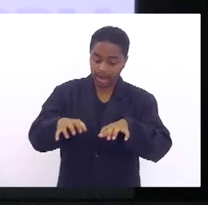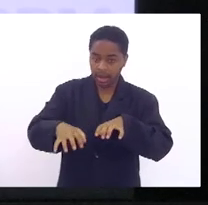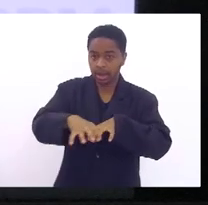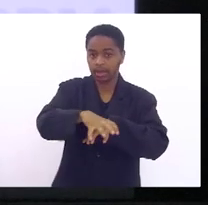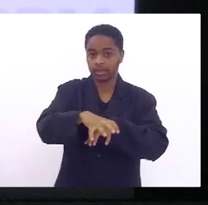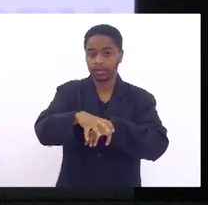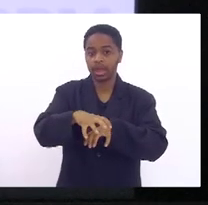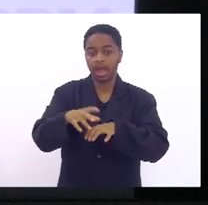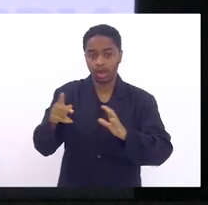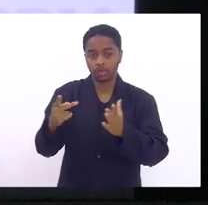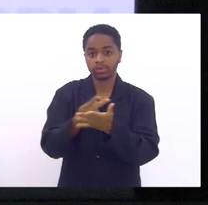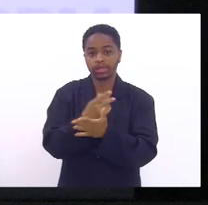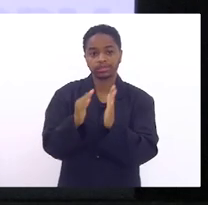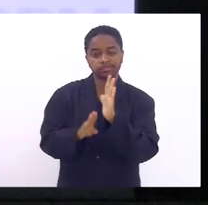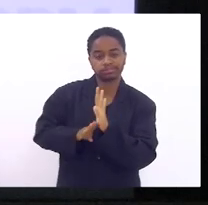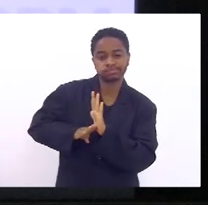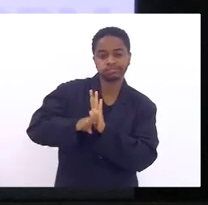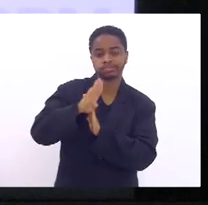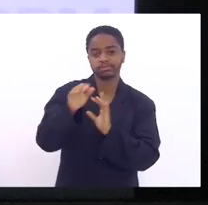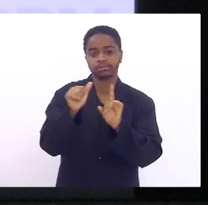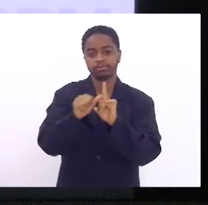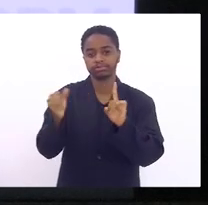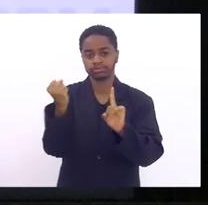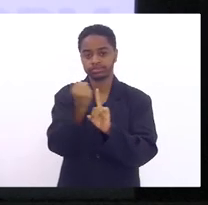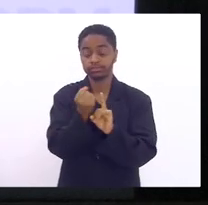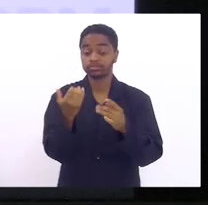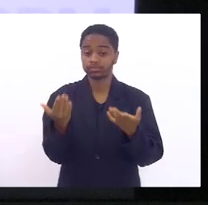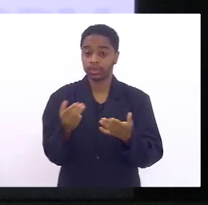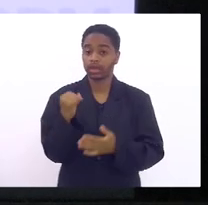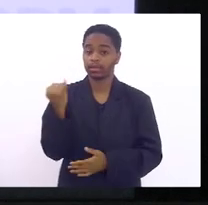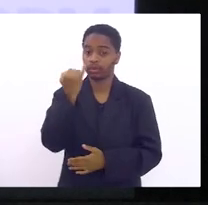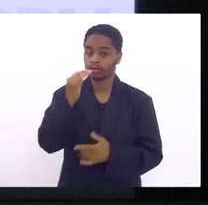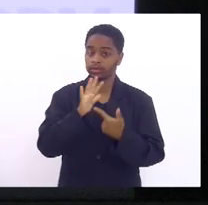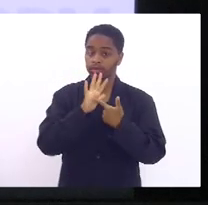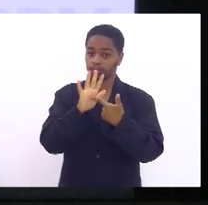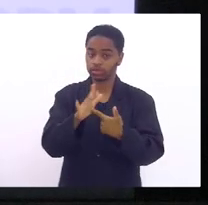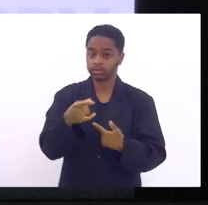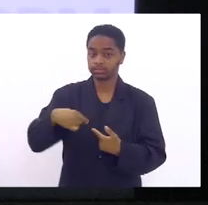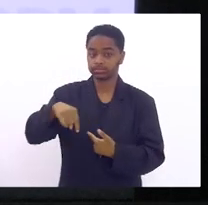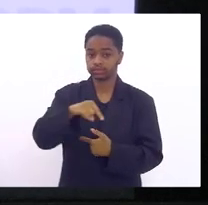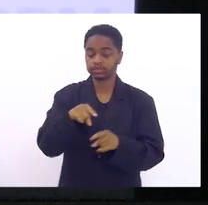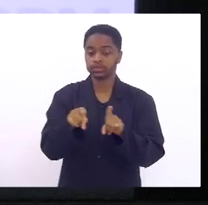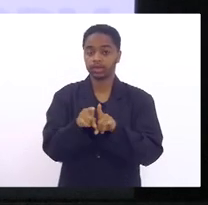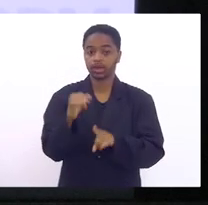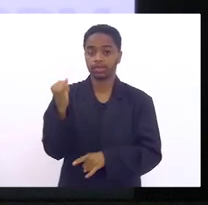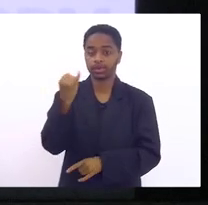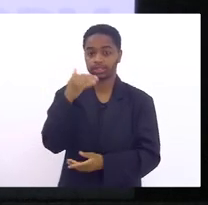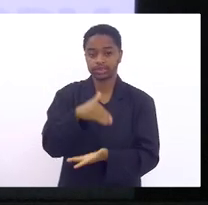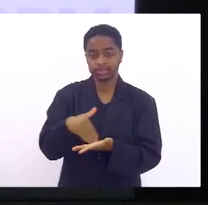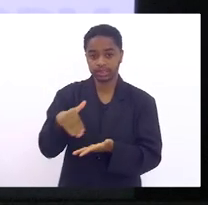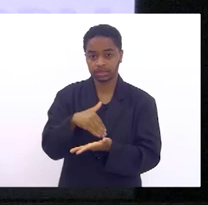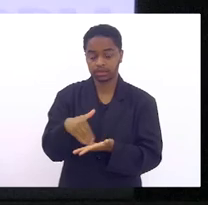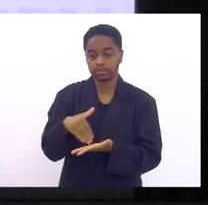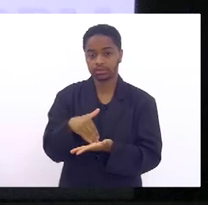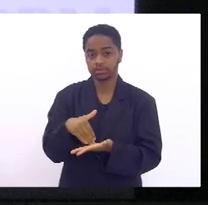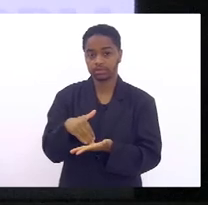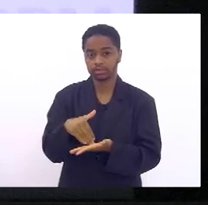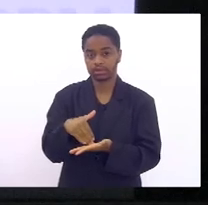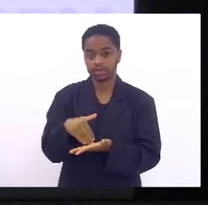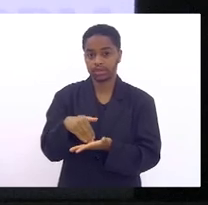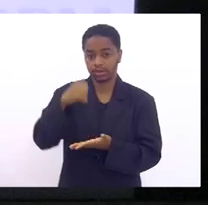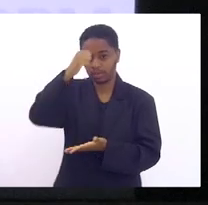índice de feminicídio então é importante aqui a representação da secretaria eh